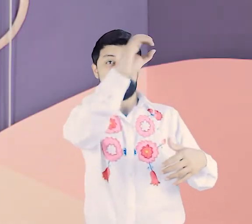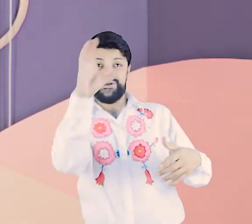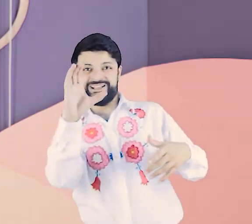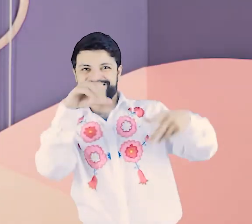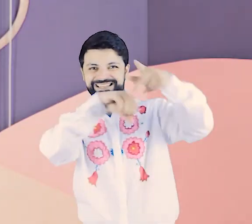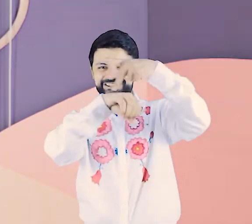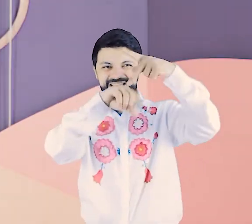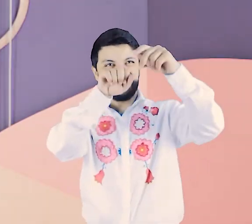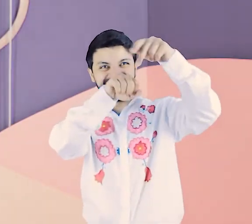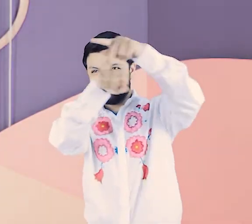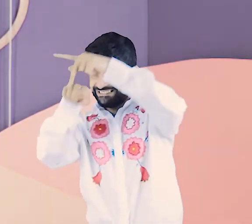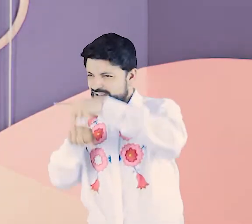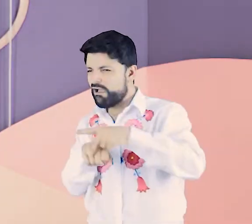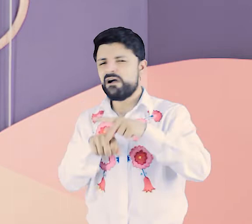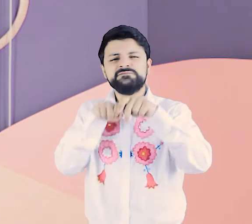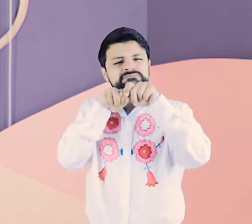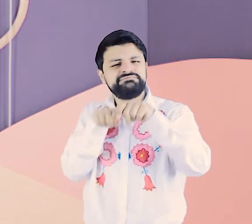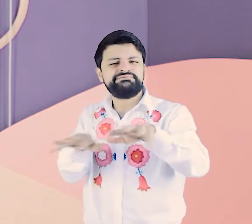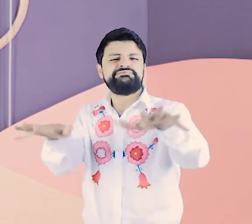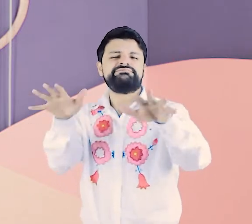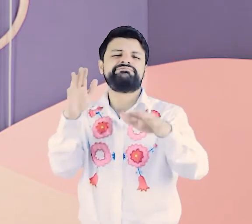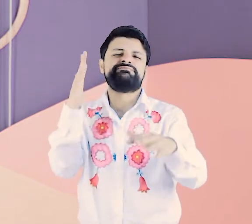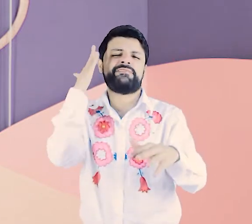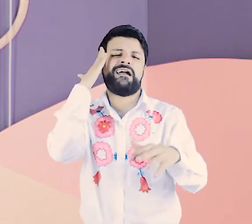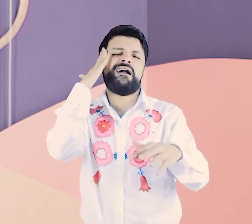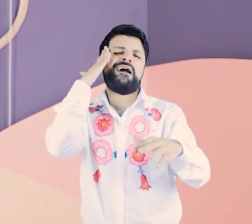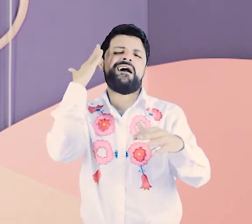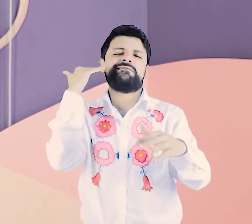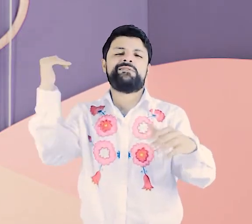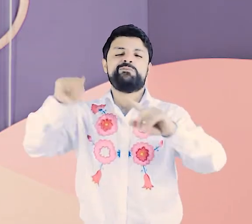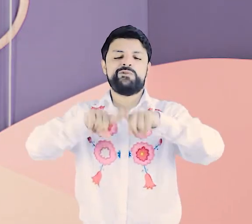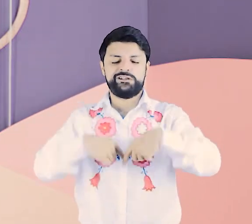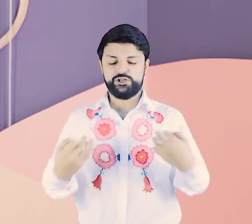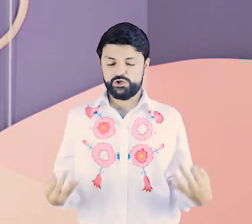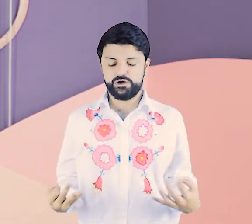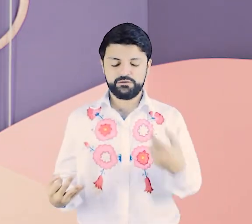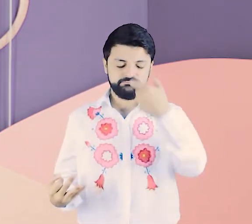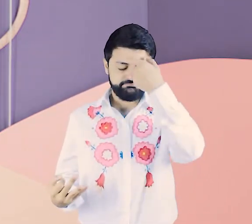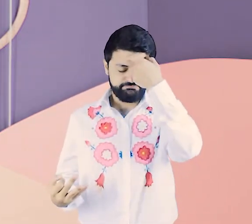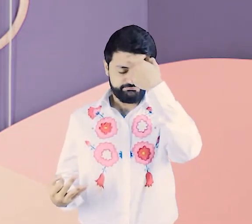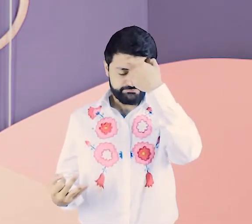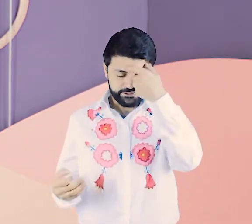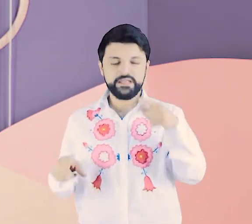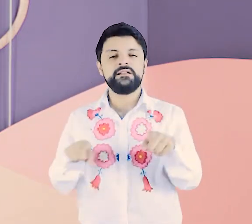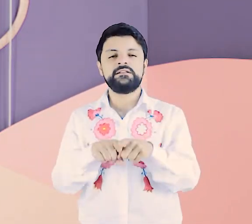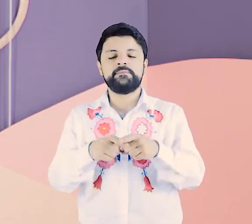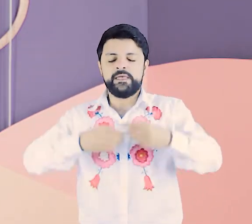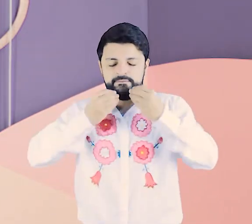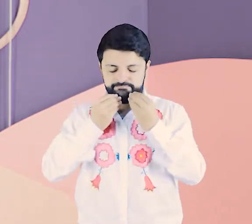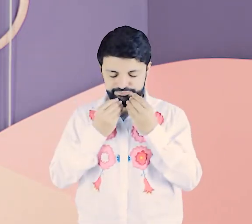ele voltou a ser conhecido por conta da popularidade do yoga, da meditação, pelo uso de